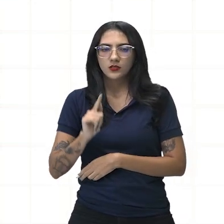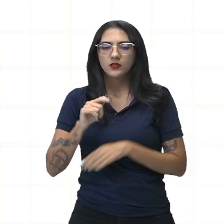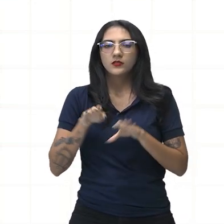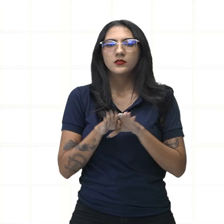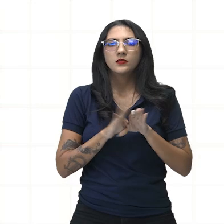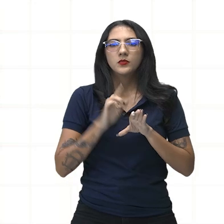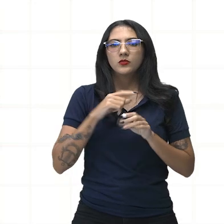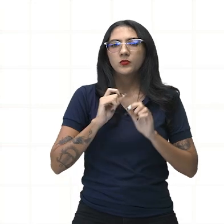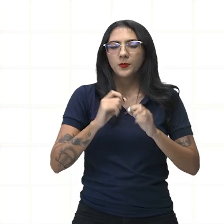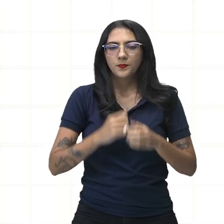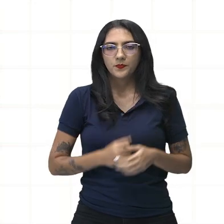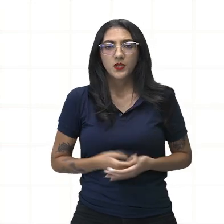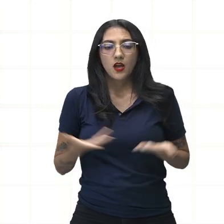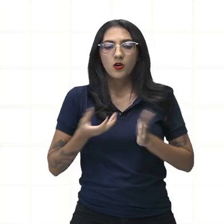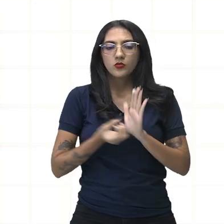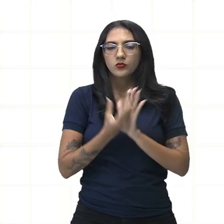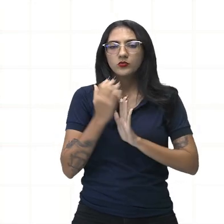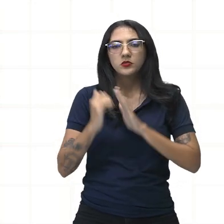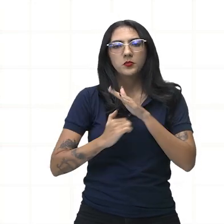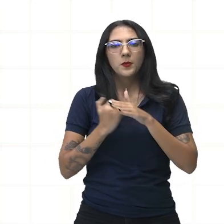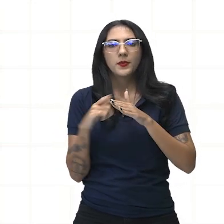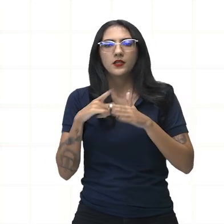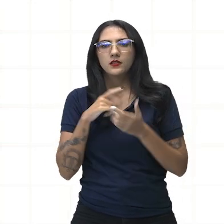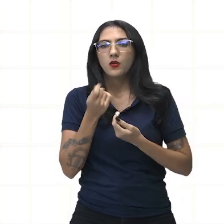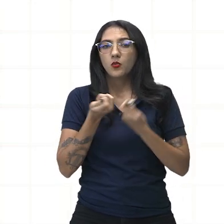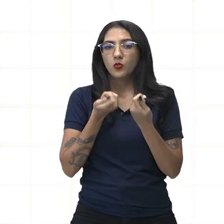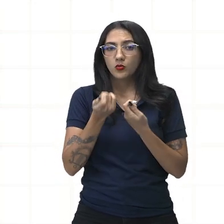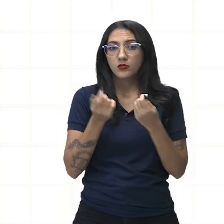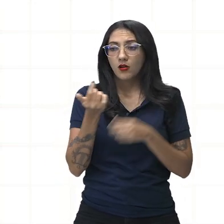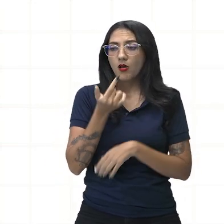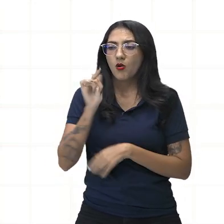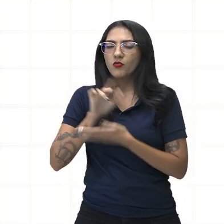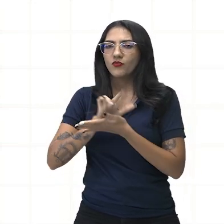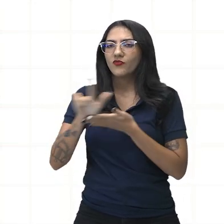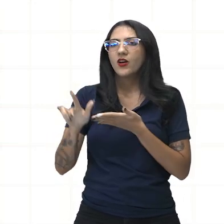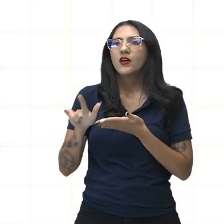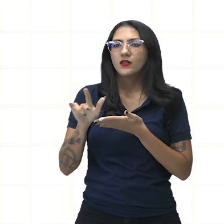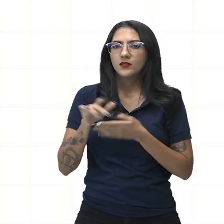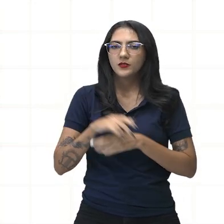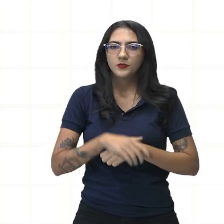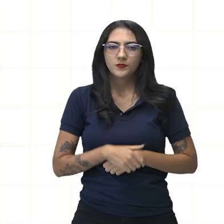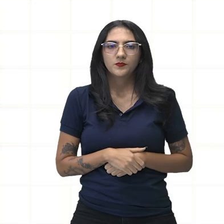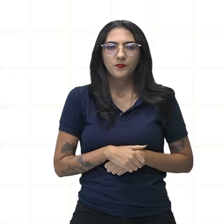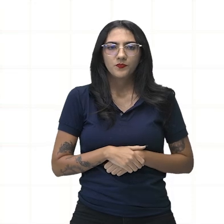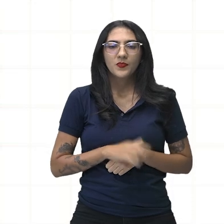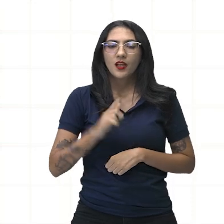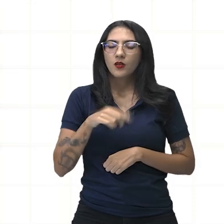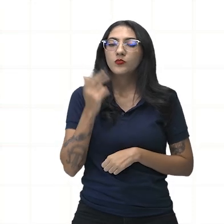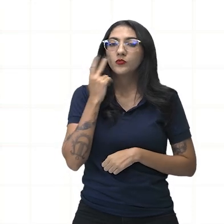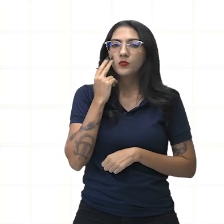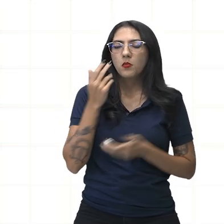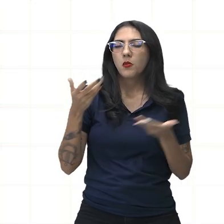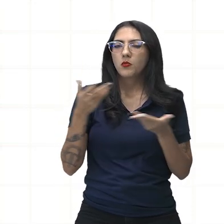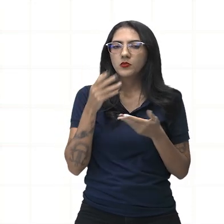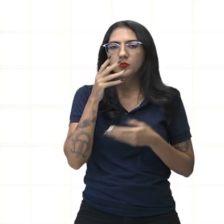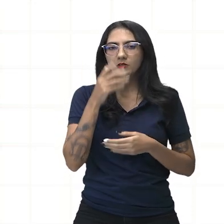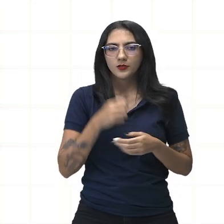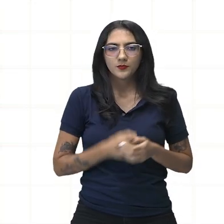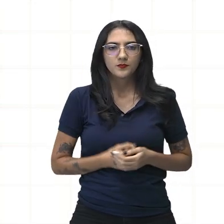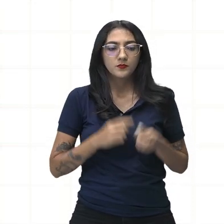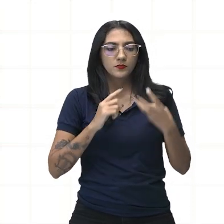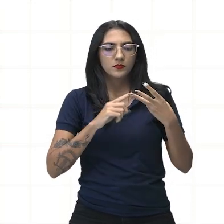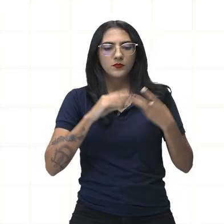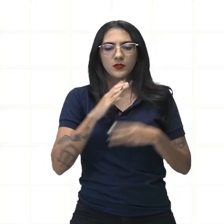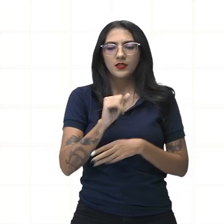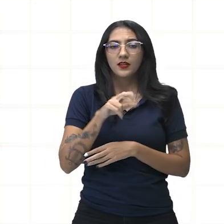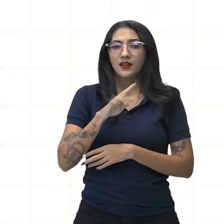gente tem a criação de uma empresa que vai administrar outras grandes empresas, muito comum no contexto atual. E o cartel, que